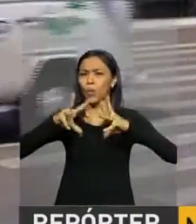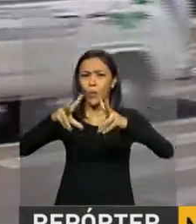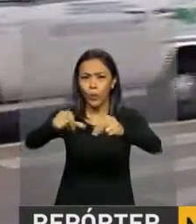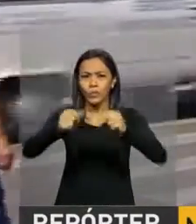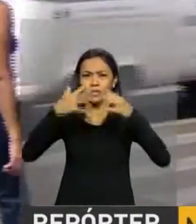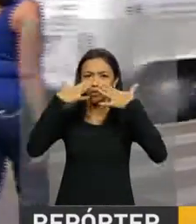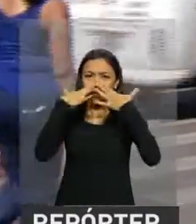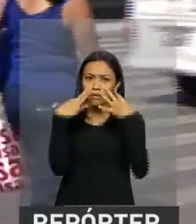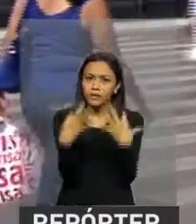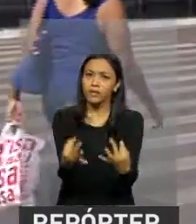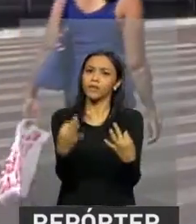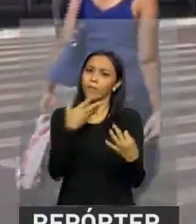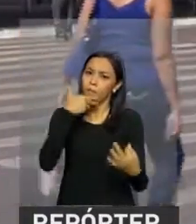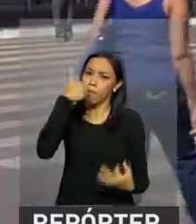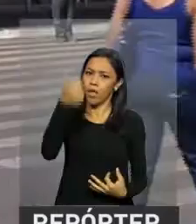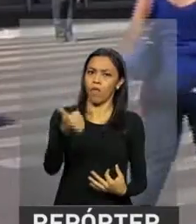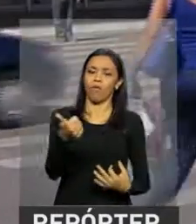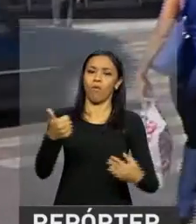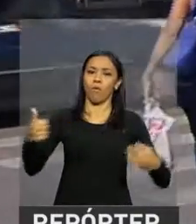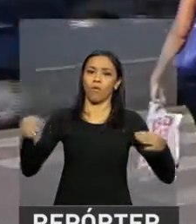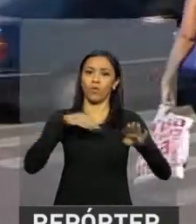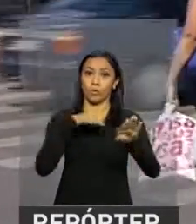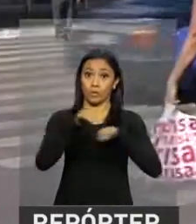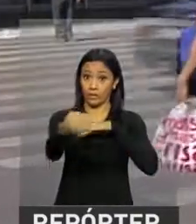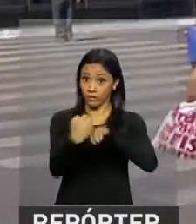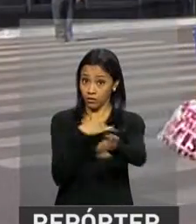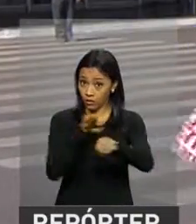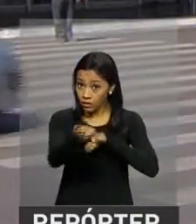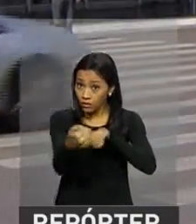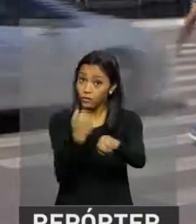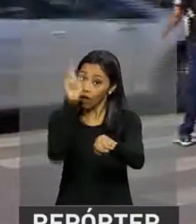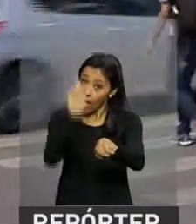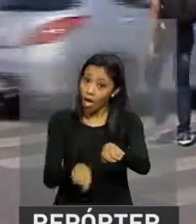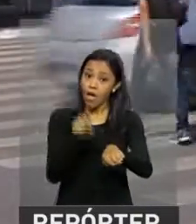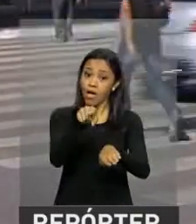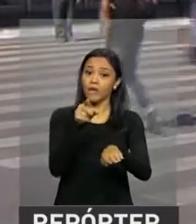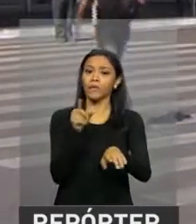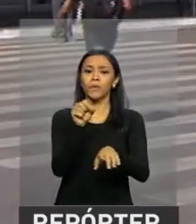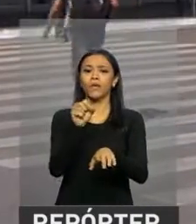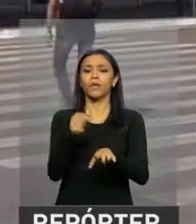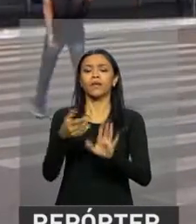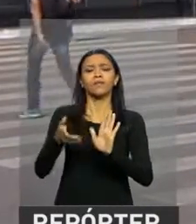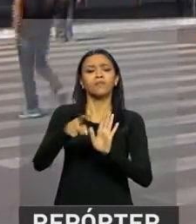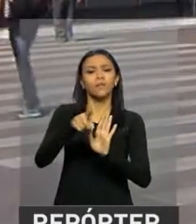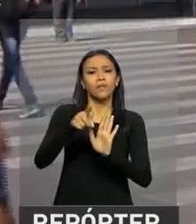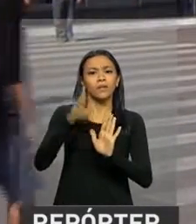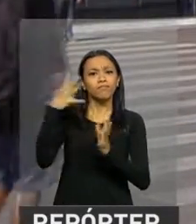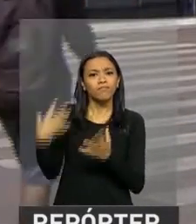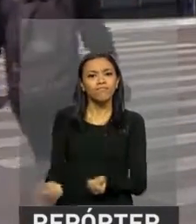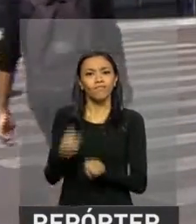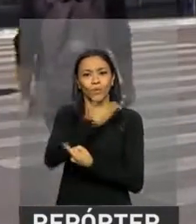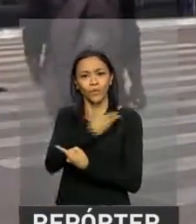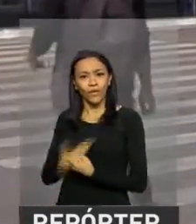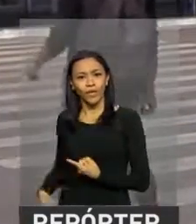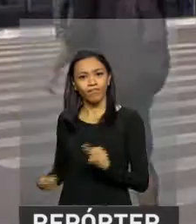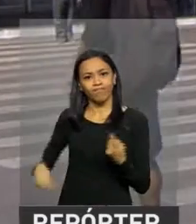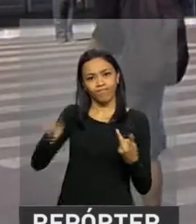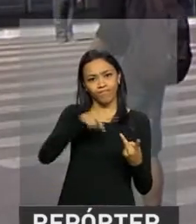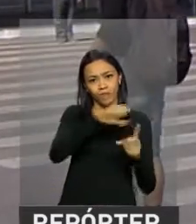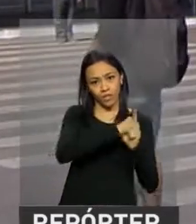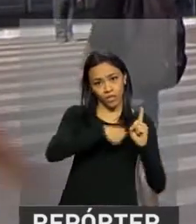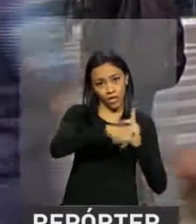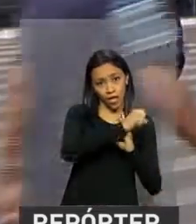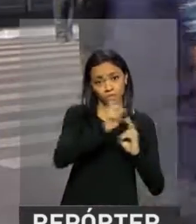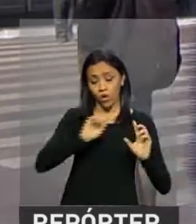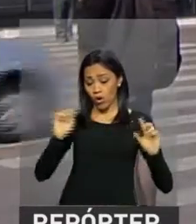por um trânsito melhor. E é justamente essa a proposta do programa Maio Amarelo, uma ação que envolve governo e sociedade civil para